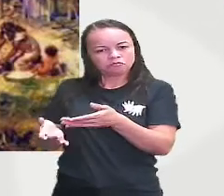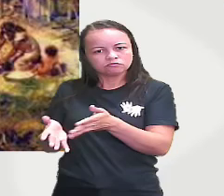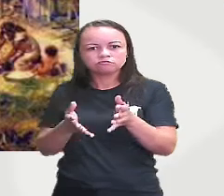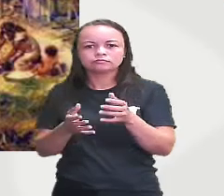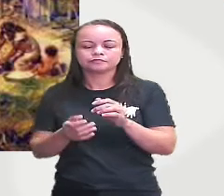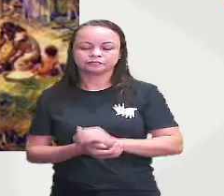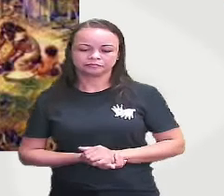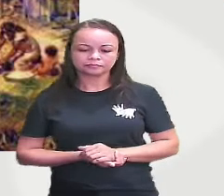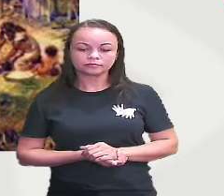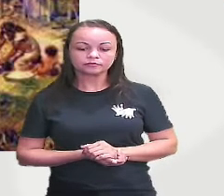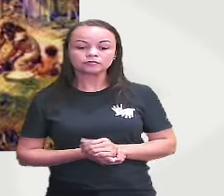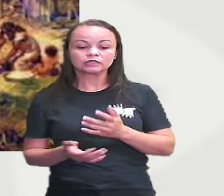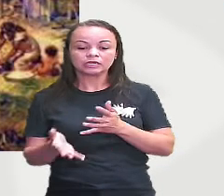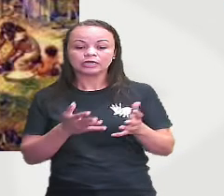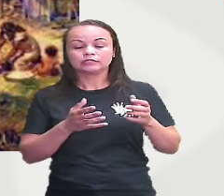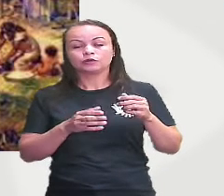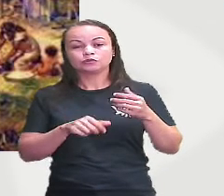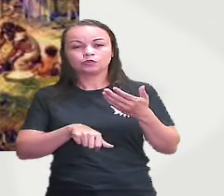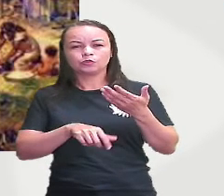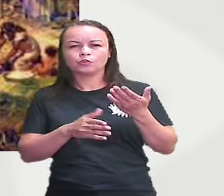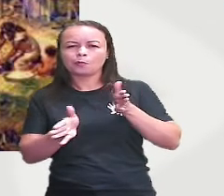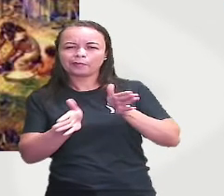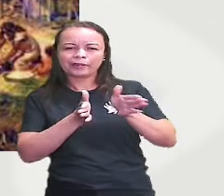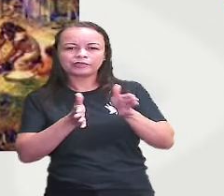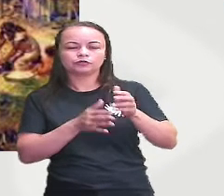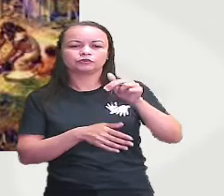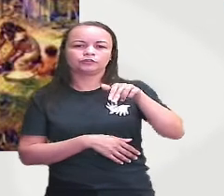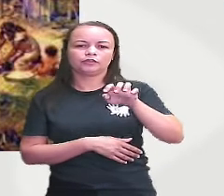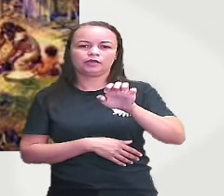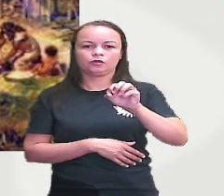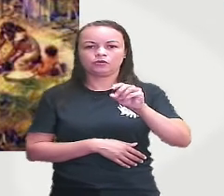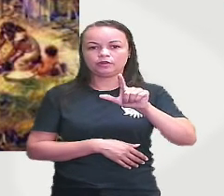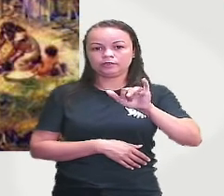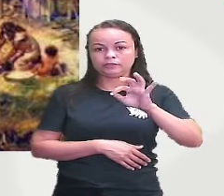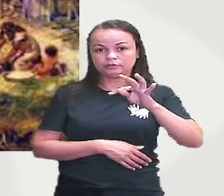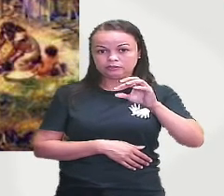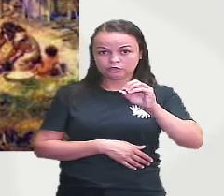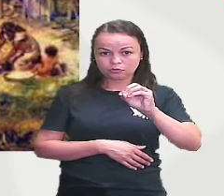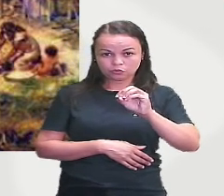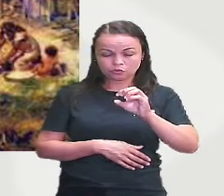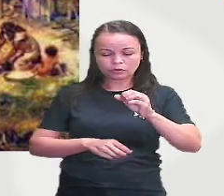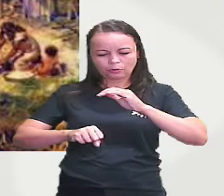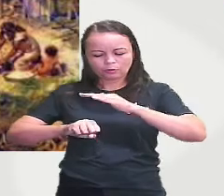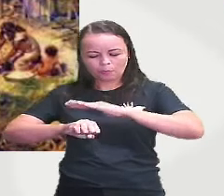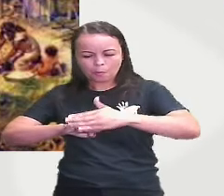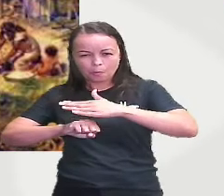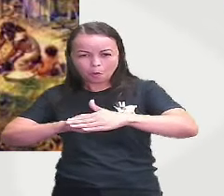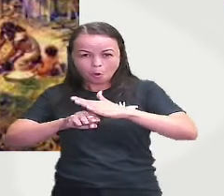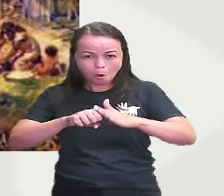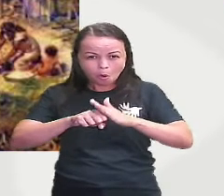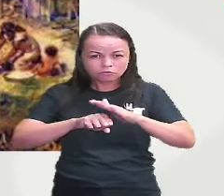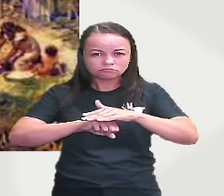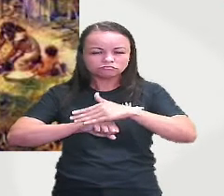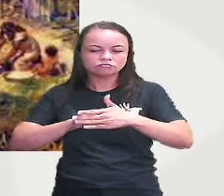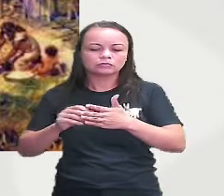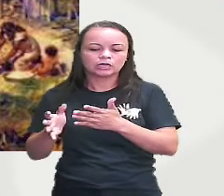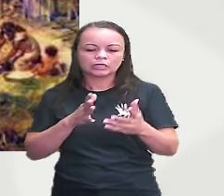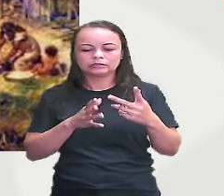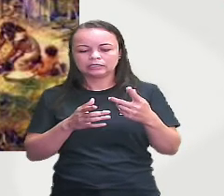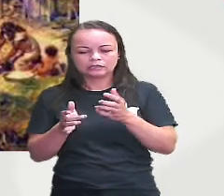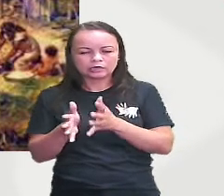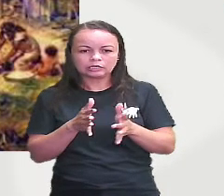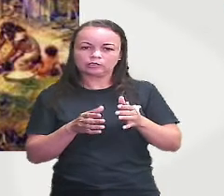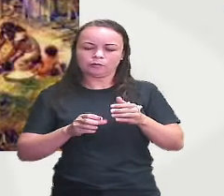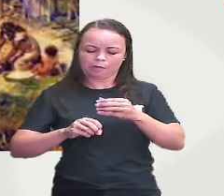aprendeu a polir a pedra. E a partir daí, conseguiu produzir instrumentos mais eficientes e mais bem acabados.